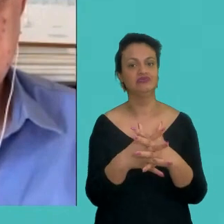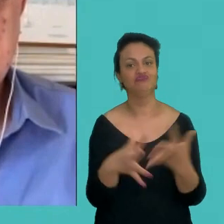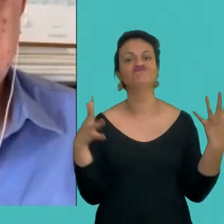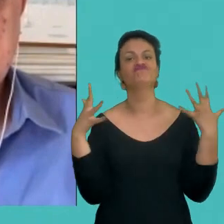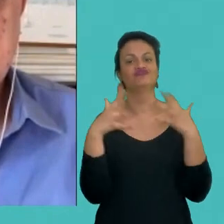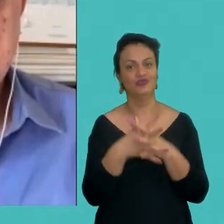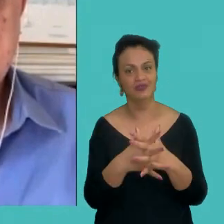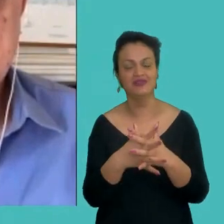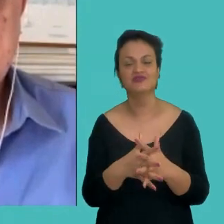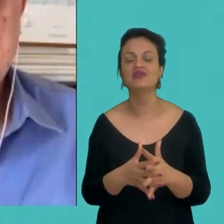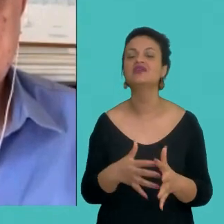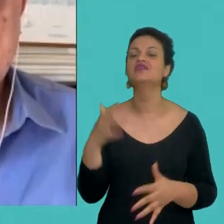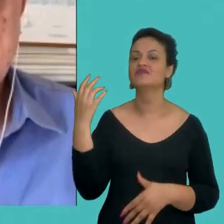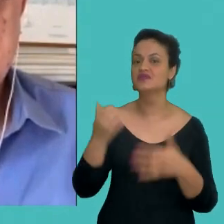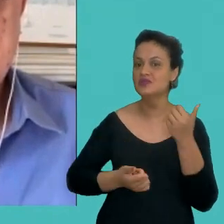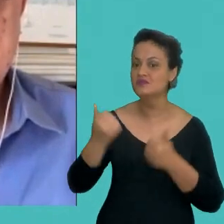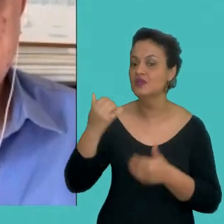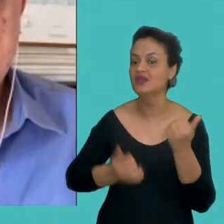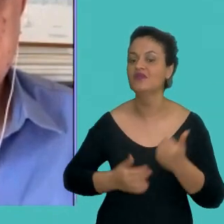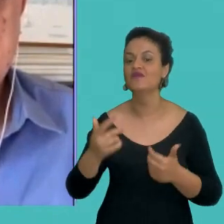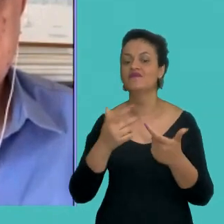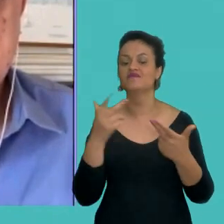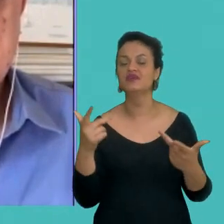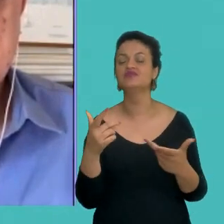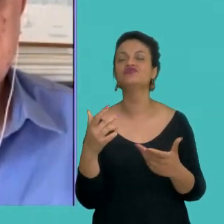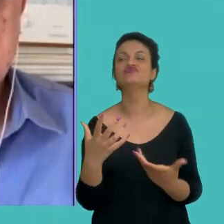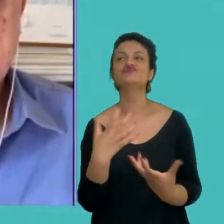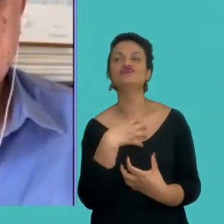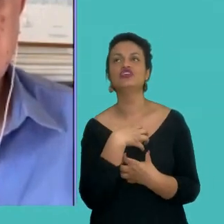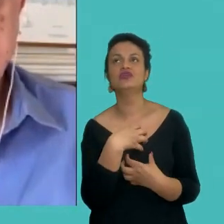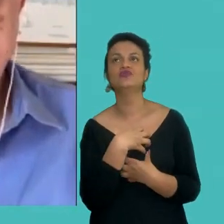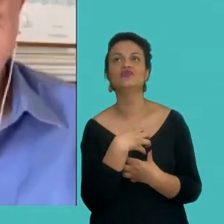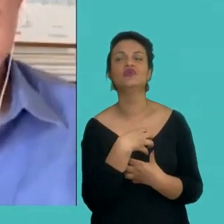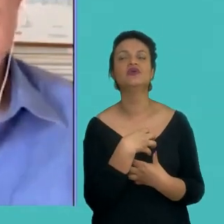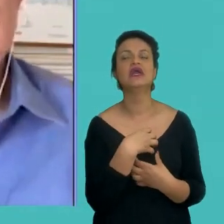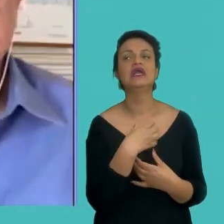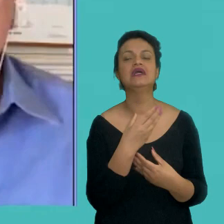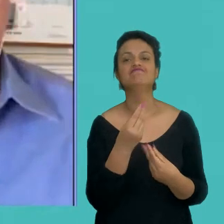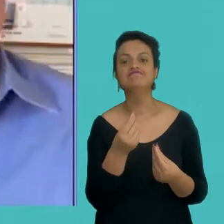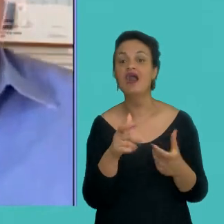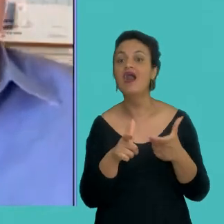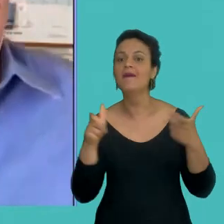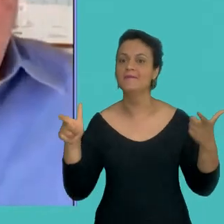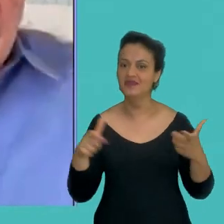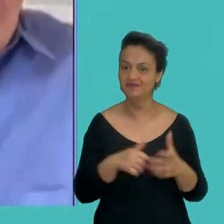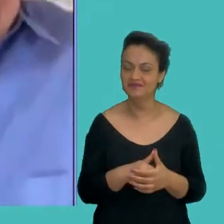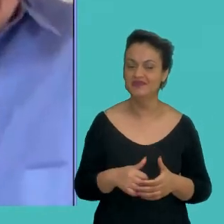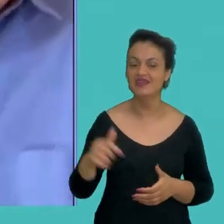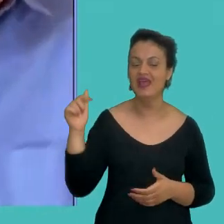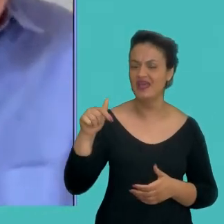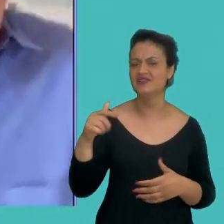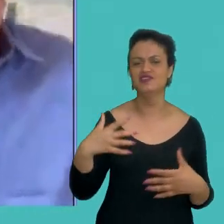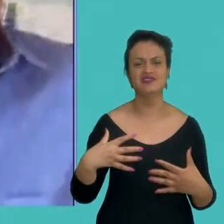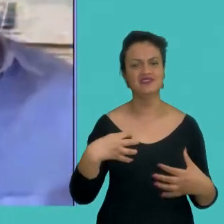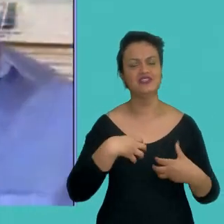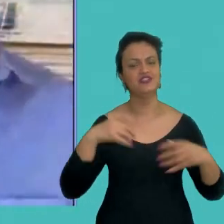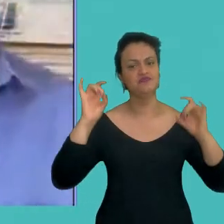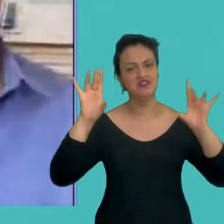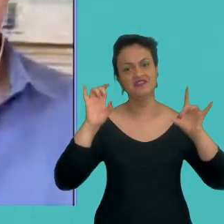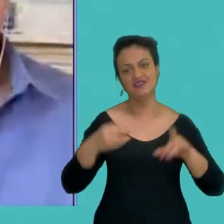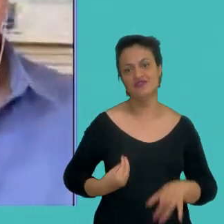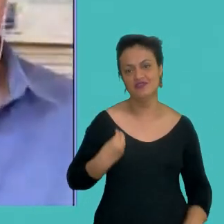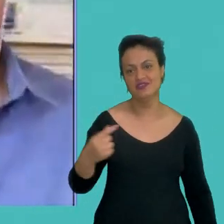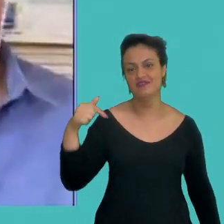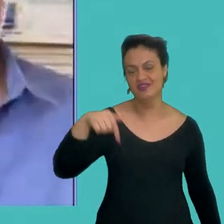são muito complexos, né? E você sempre consegue abrangê-los de uma forma bastante ampla. A nossa escola é